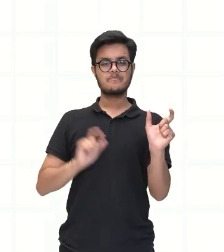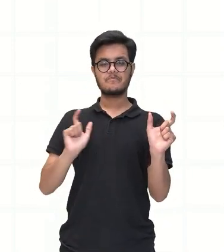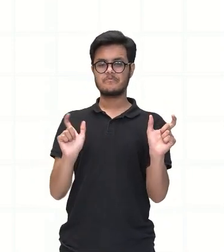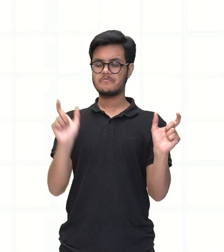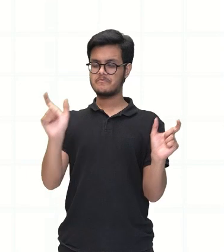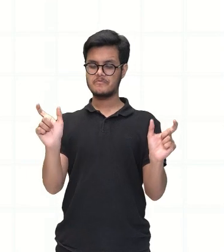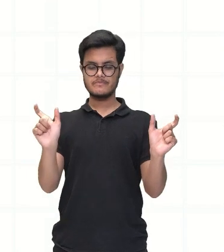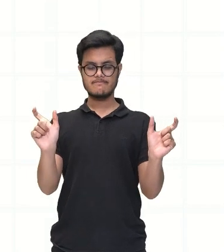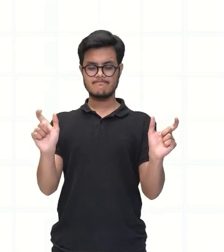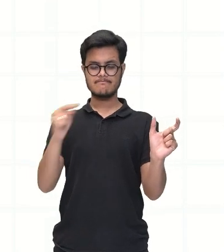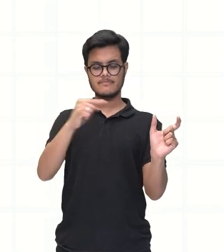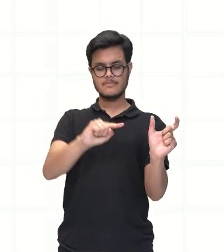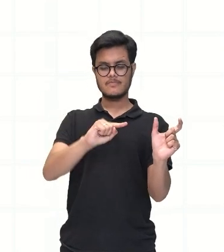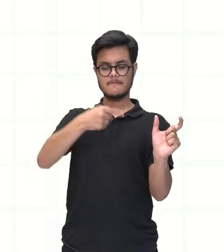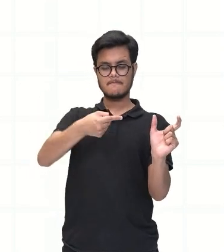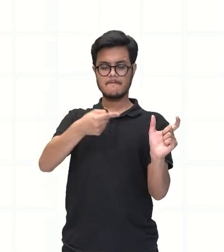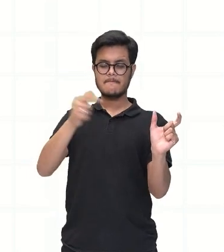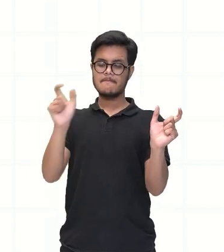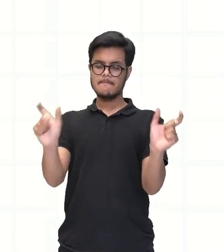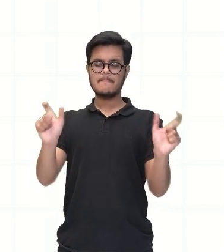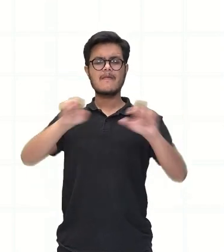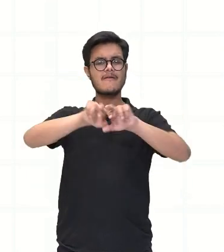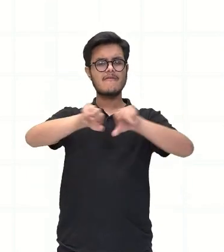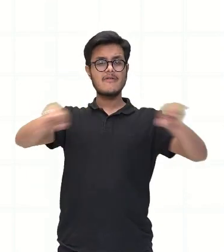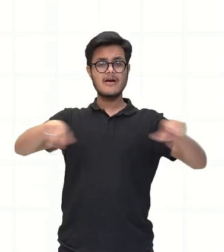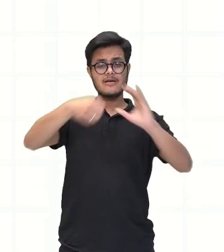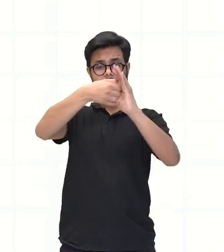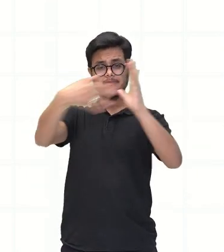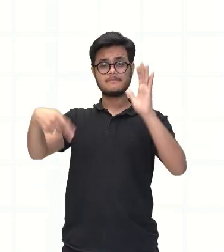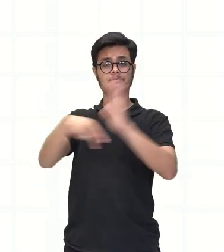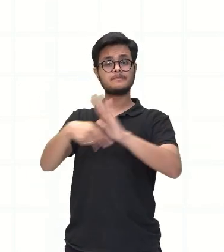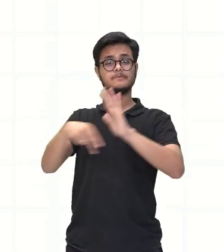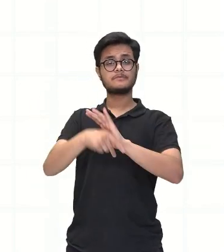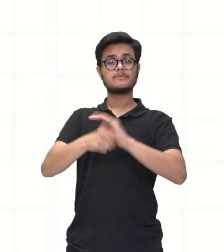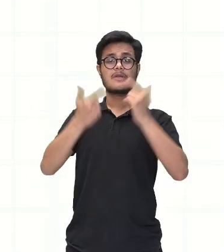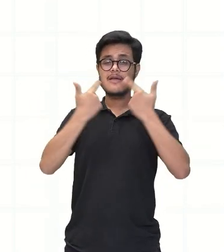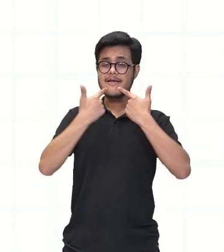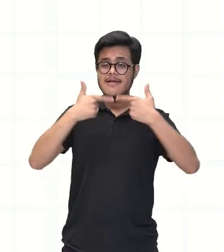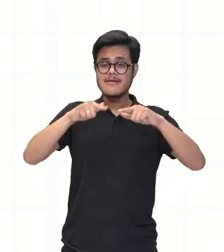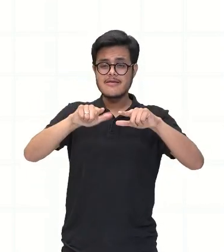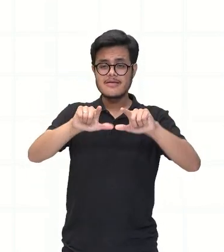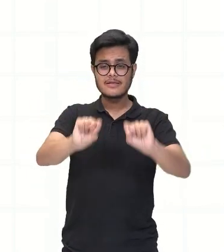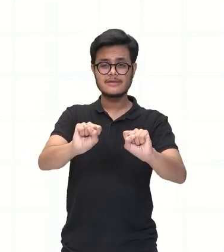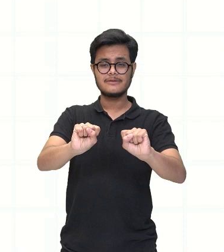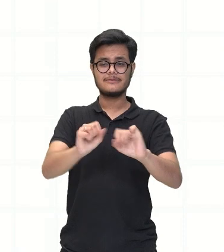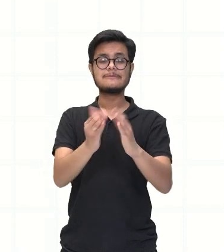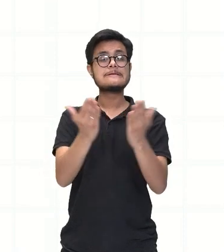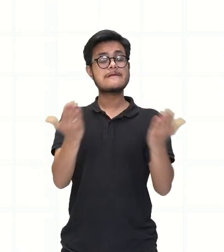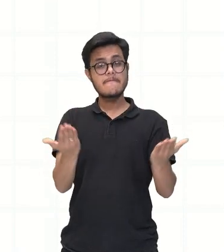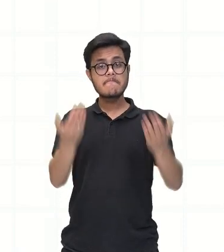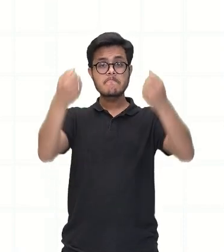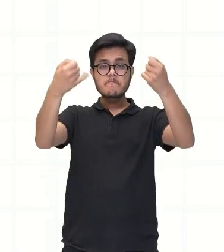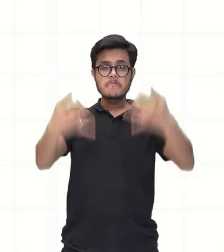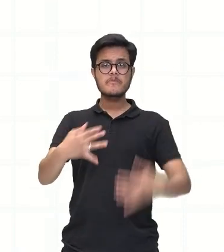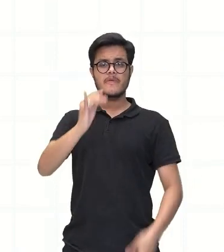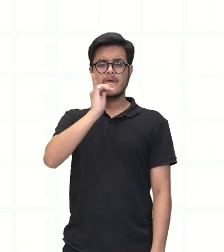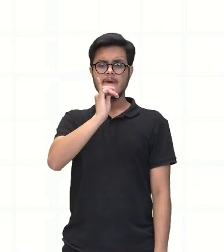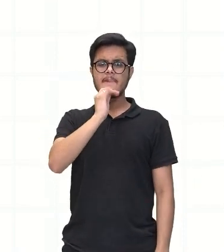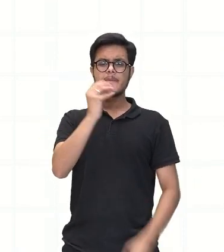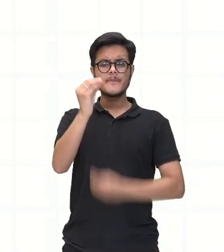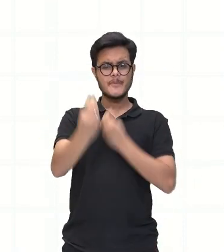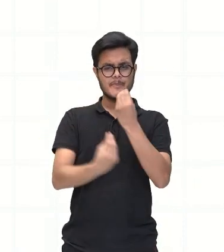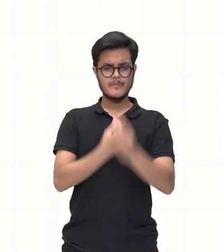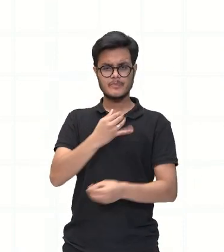uma infinidade de ocorrências linguísticas. Entre essas funções, podemos